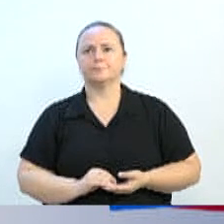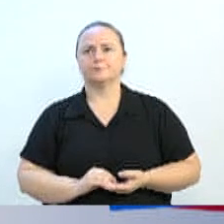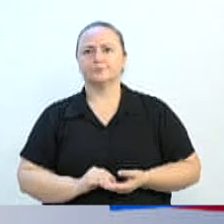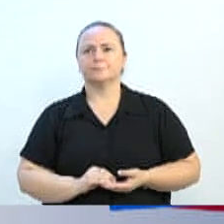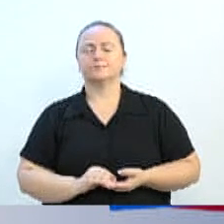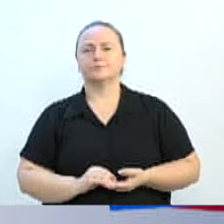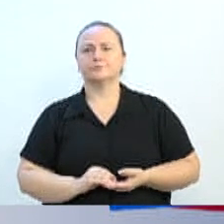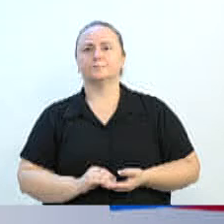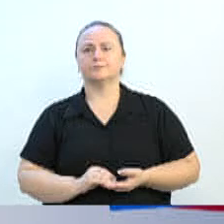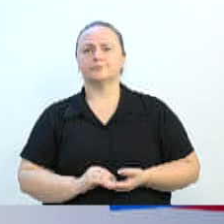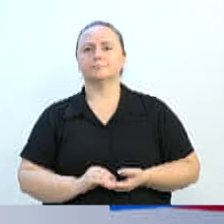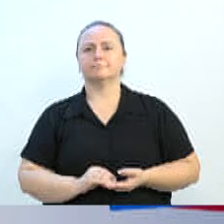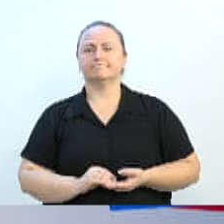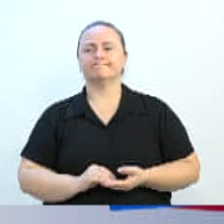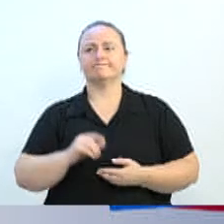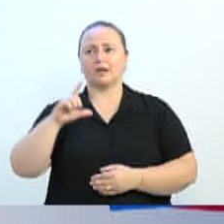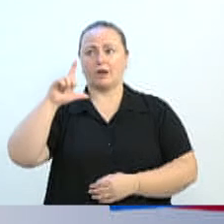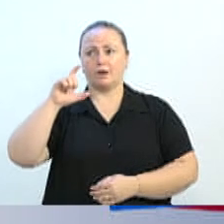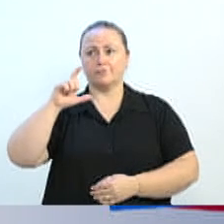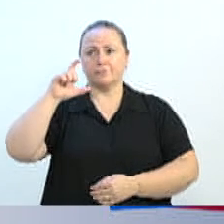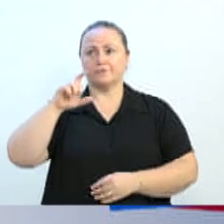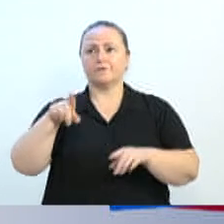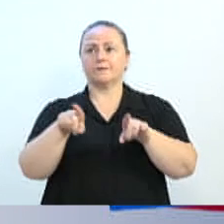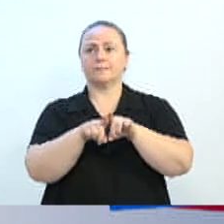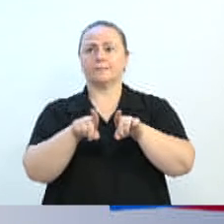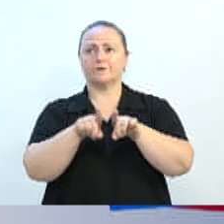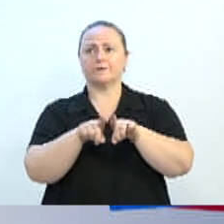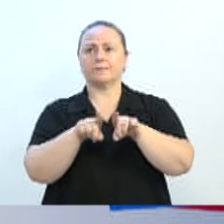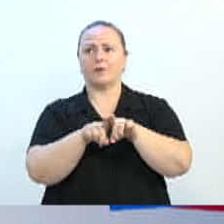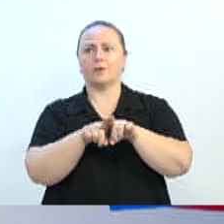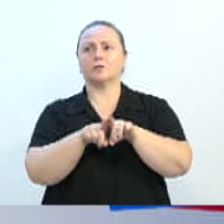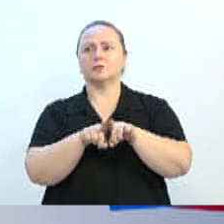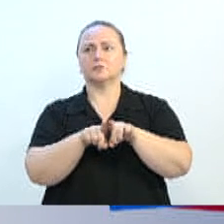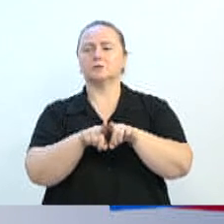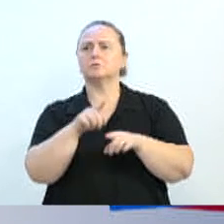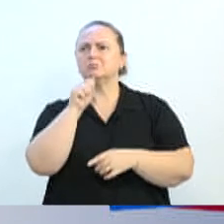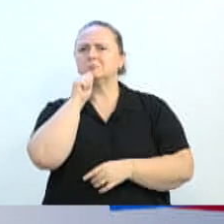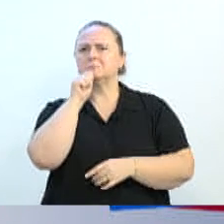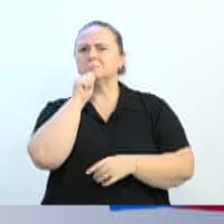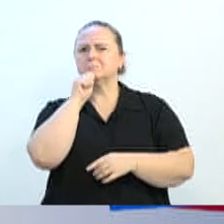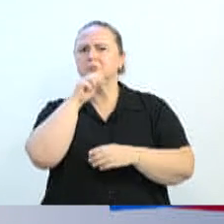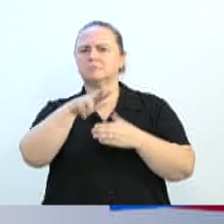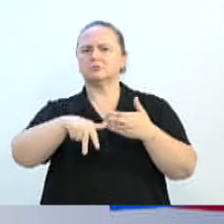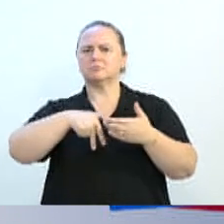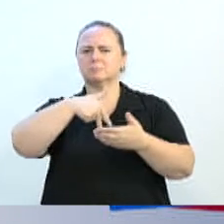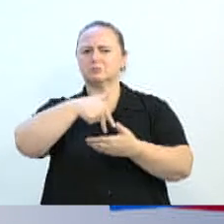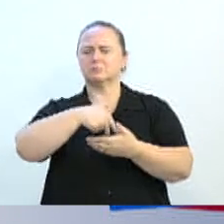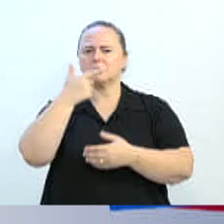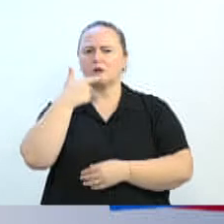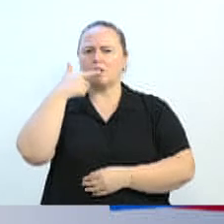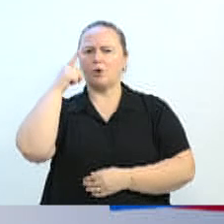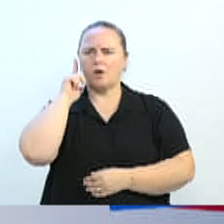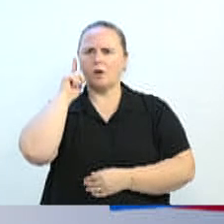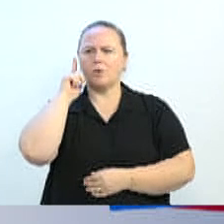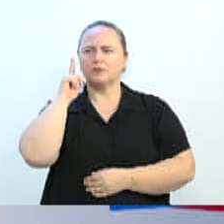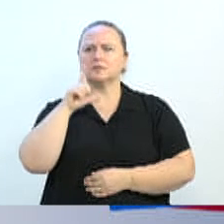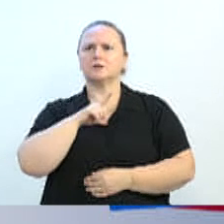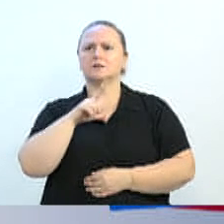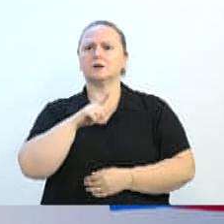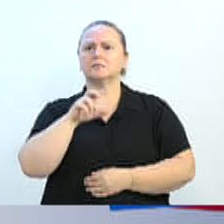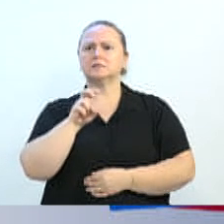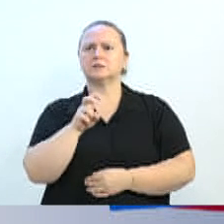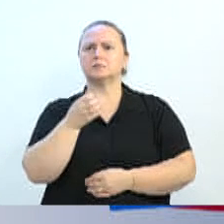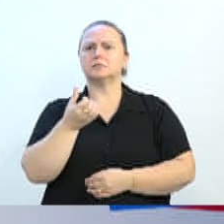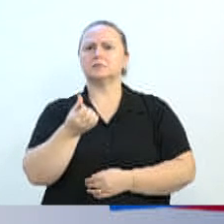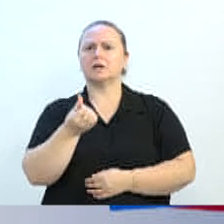recente também mais uma foto veio agora para mim acho que foi dado tempo de colocar na Tribuna Esse foi ontem Ontem teve cinco seis campeões